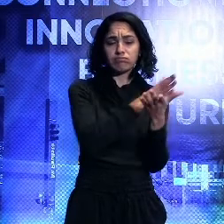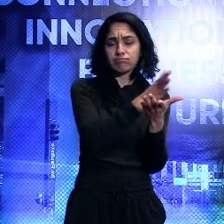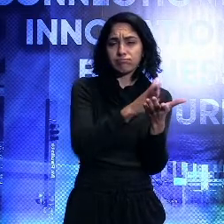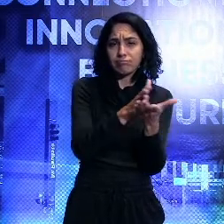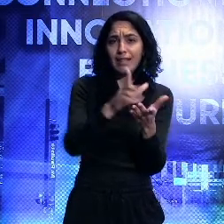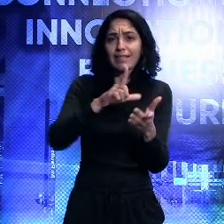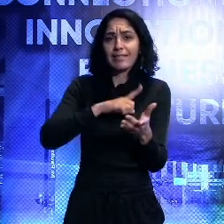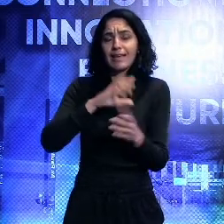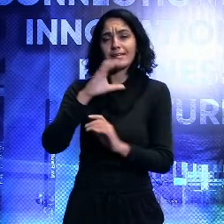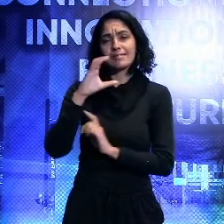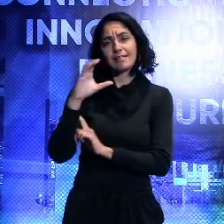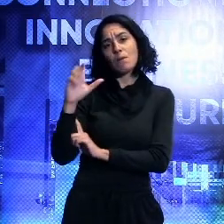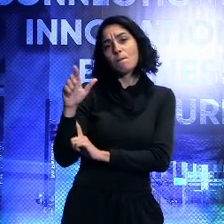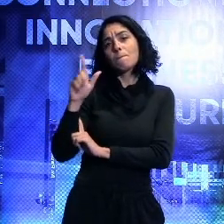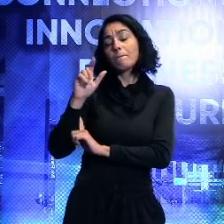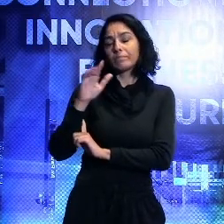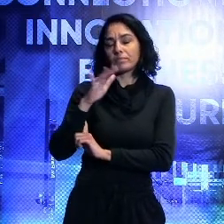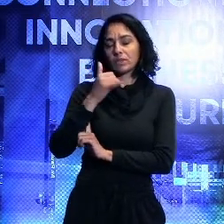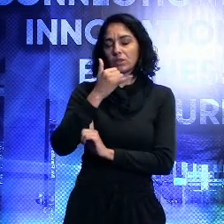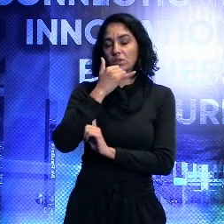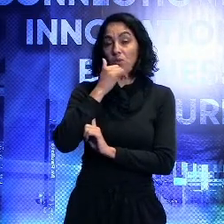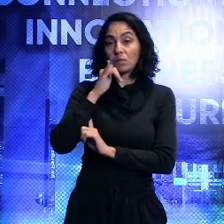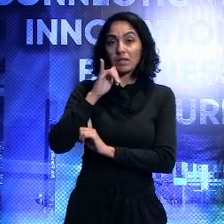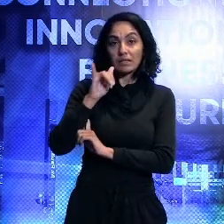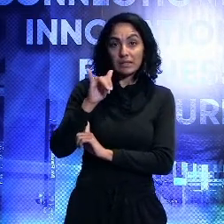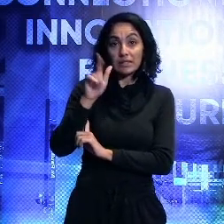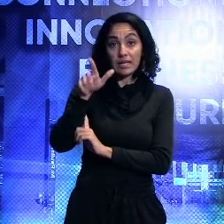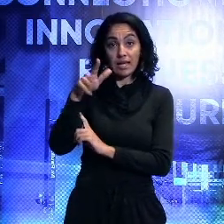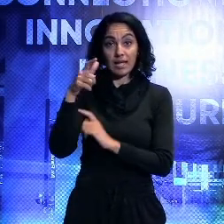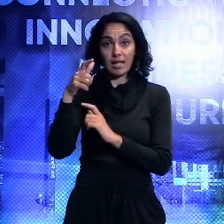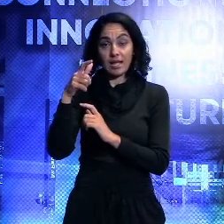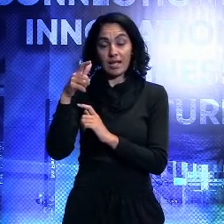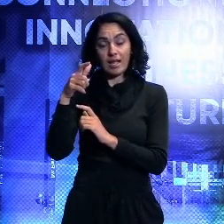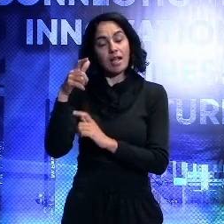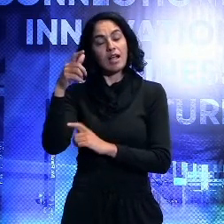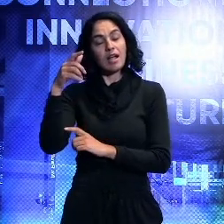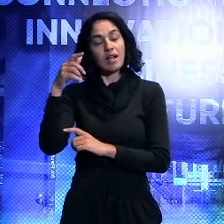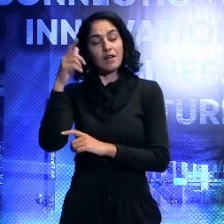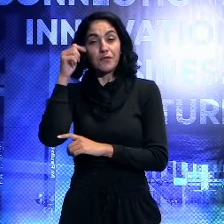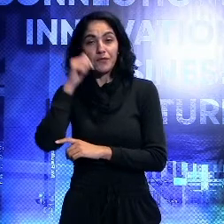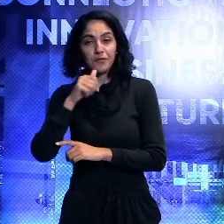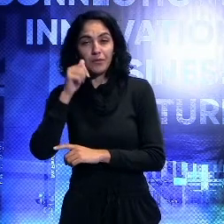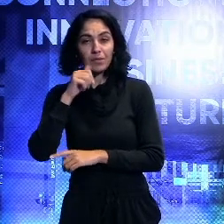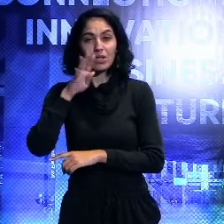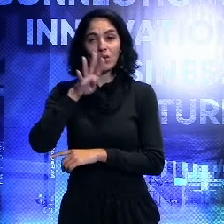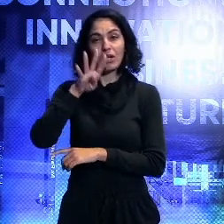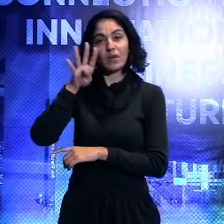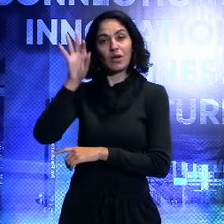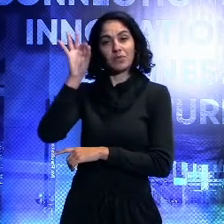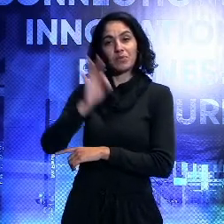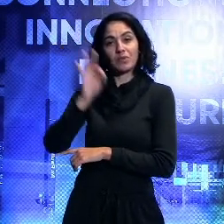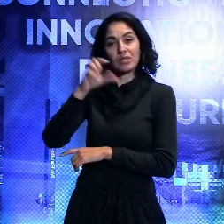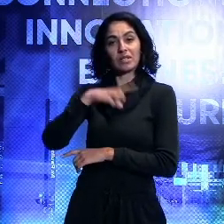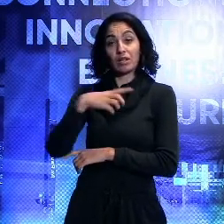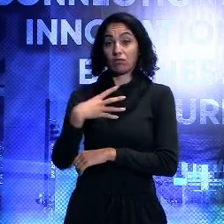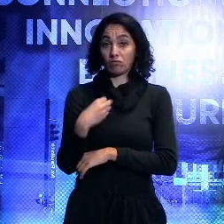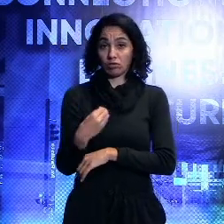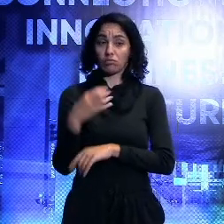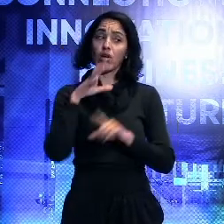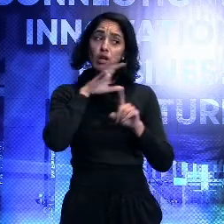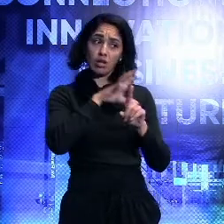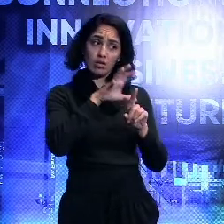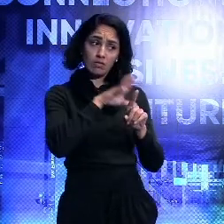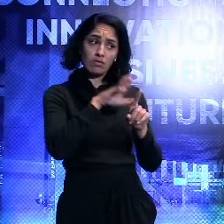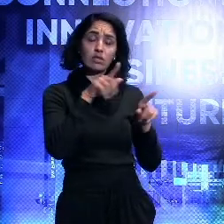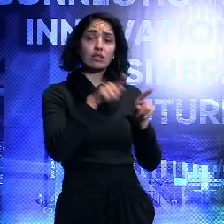se as pessoas são no sexo feminino e são casadas, 44% têm filhos. E isso influencia uma série de decisões